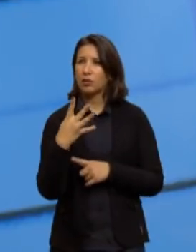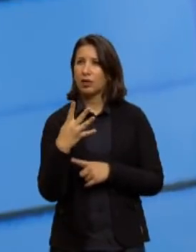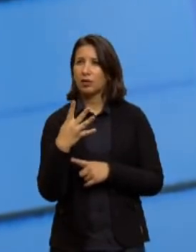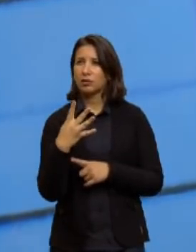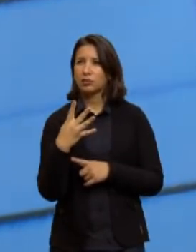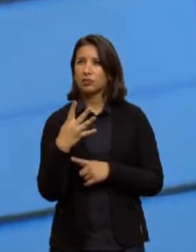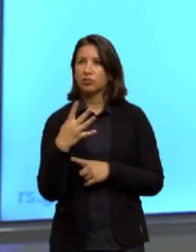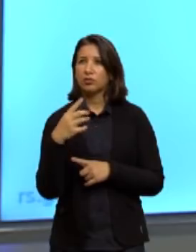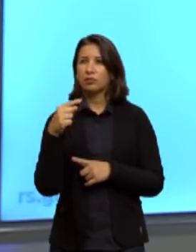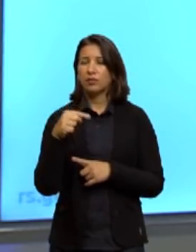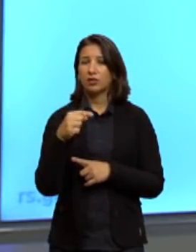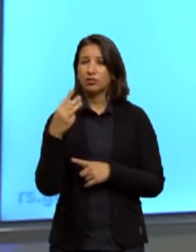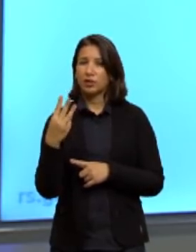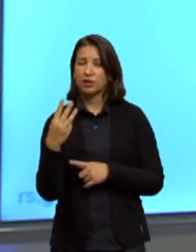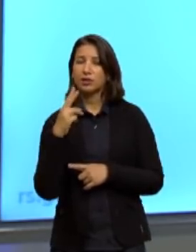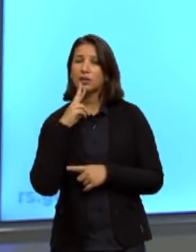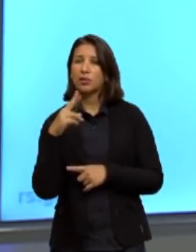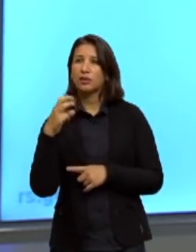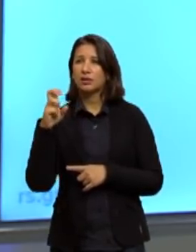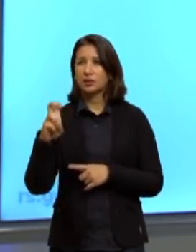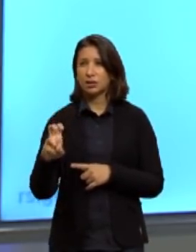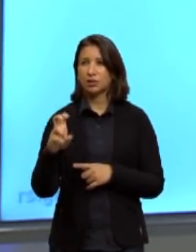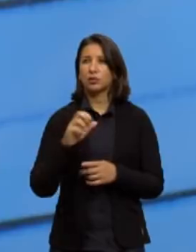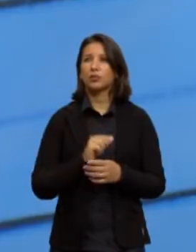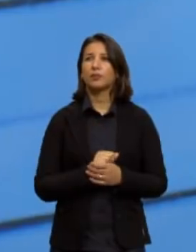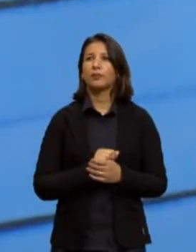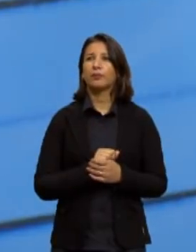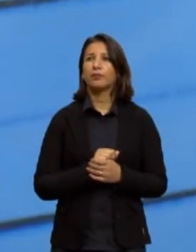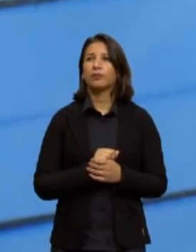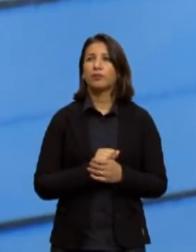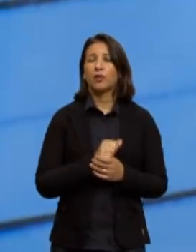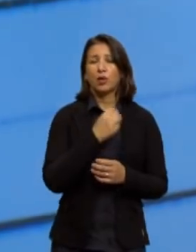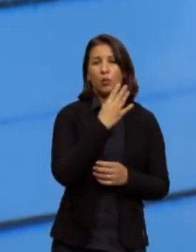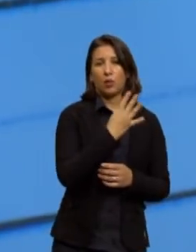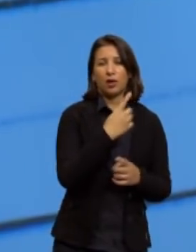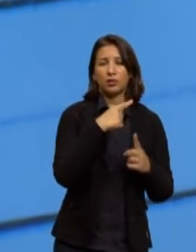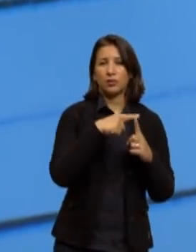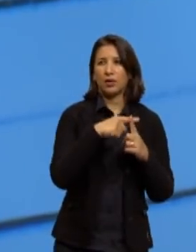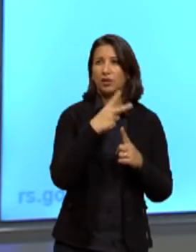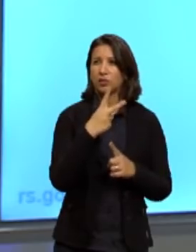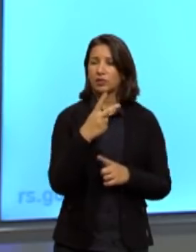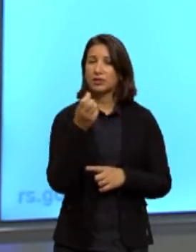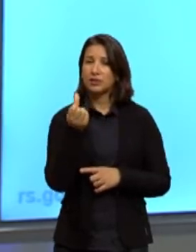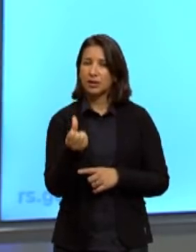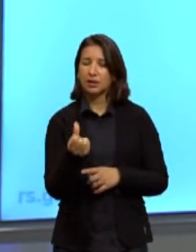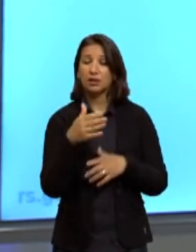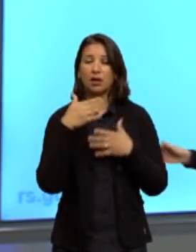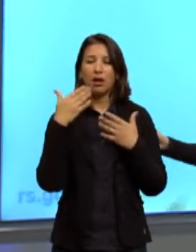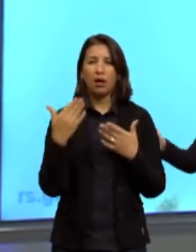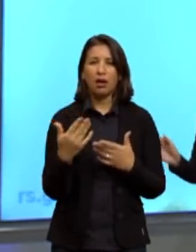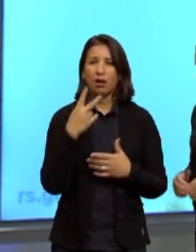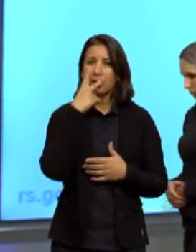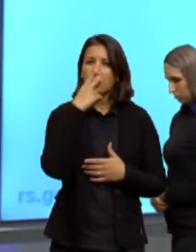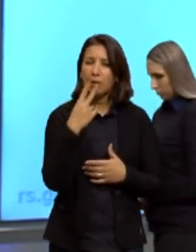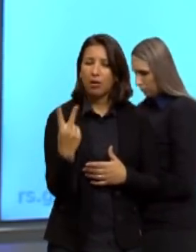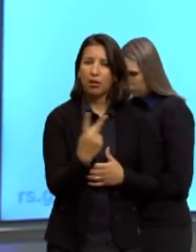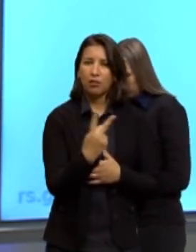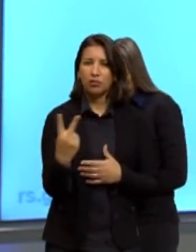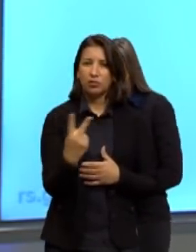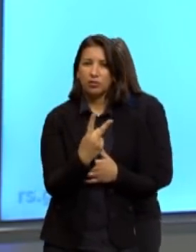35 x + 2/4 mais 26 que deu a mesma